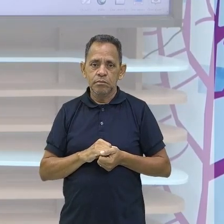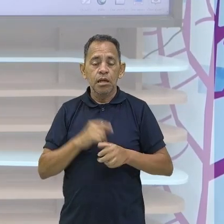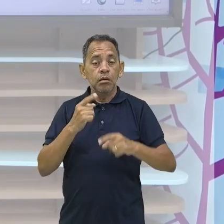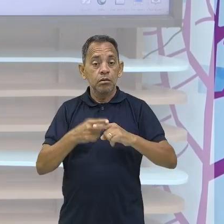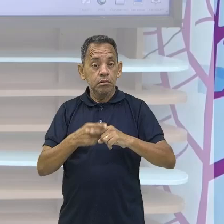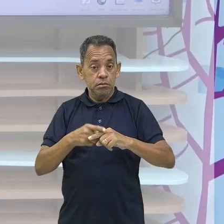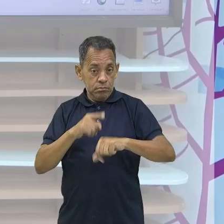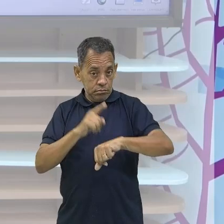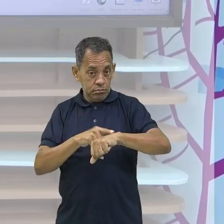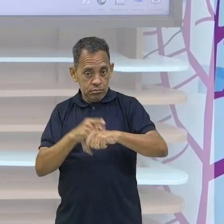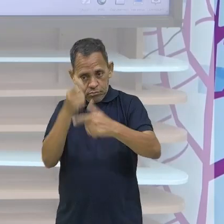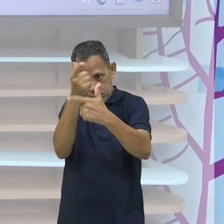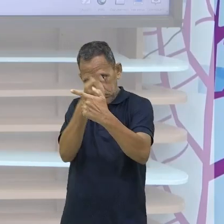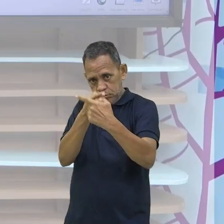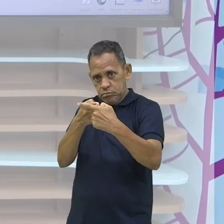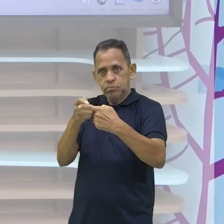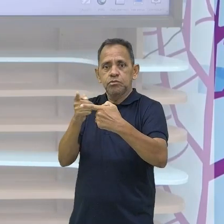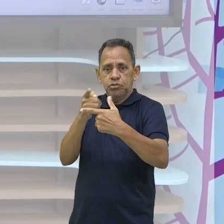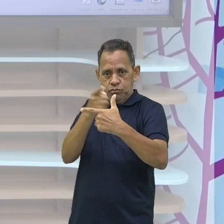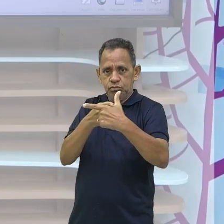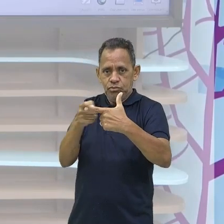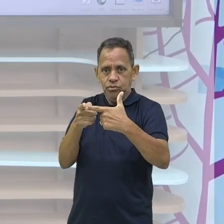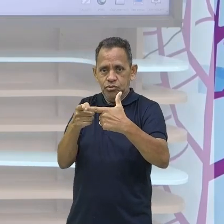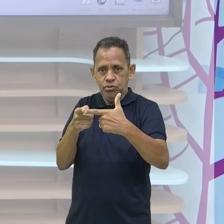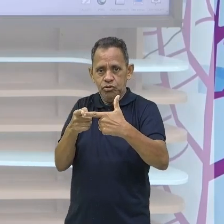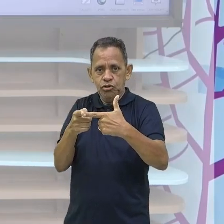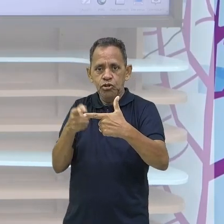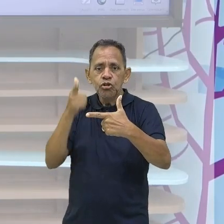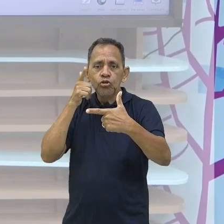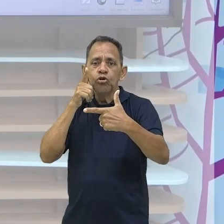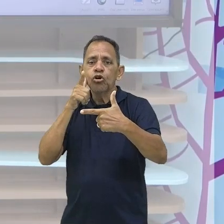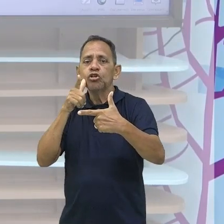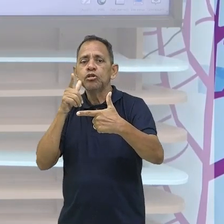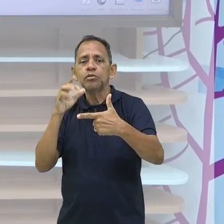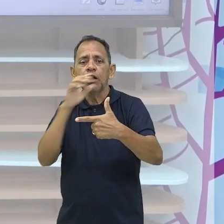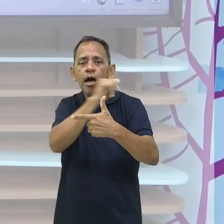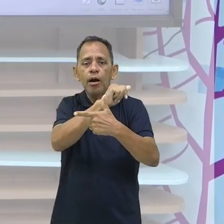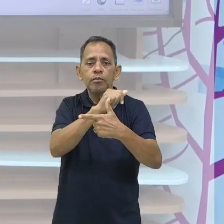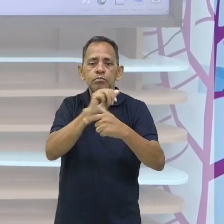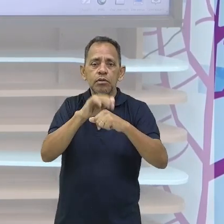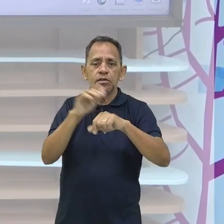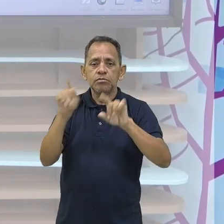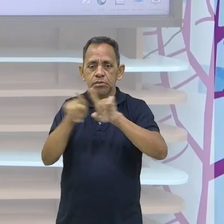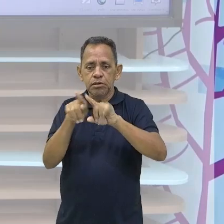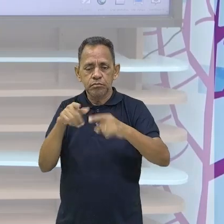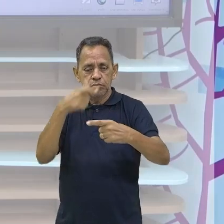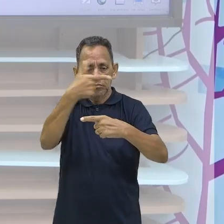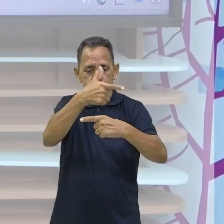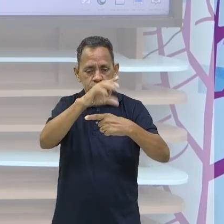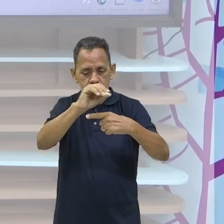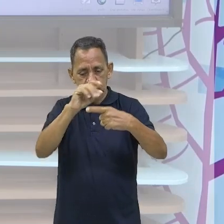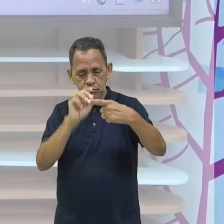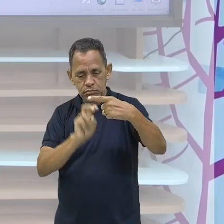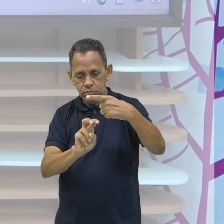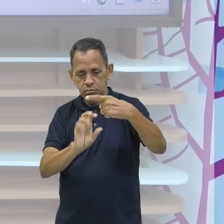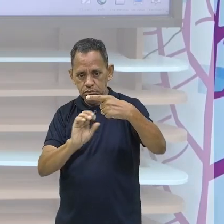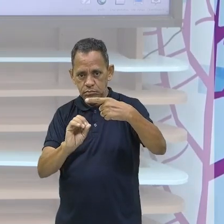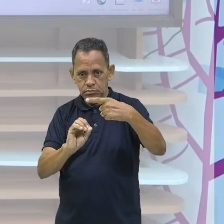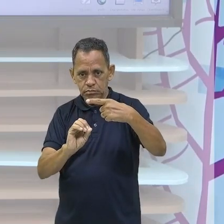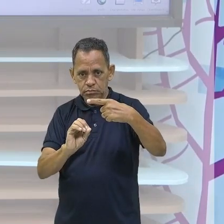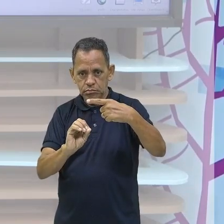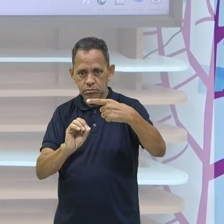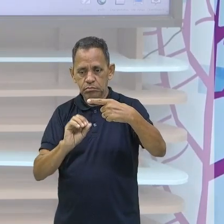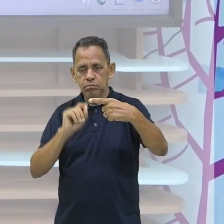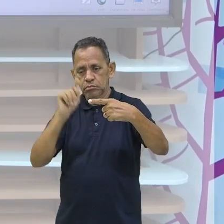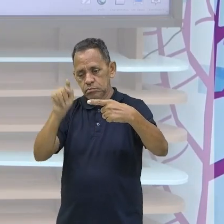fazer a divisão, você vai ganhar bastante tempo. Foi o que aconteceu ali, ó. 20 sobre 50. Já imaginou se a gente